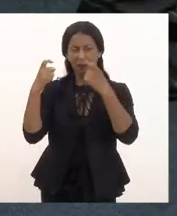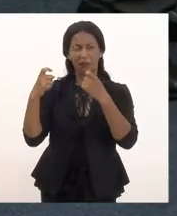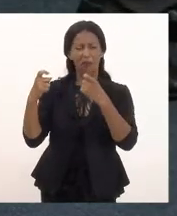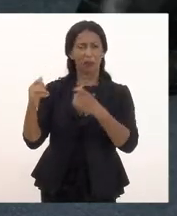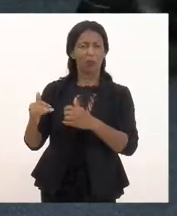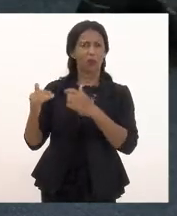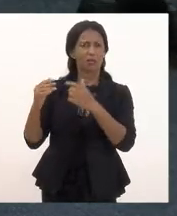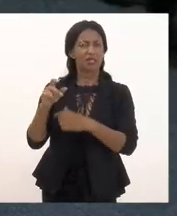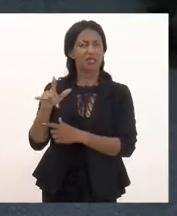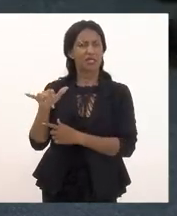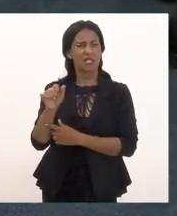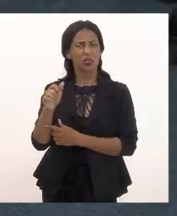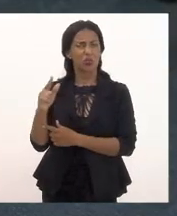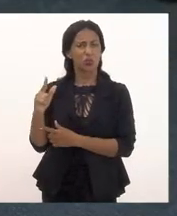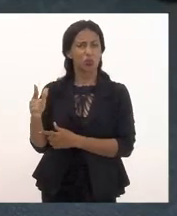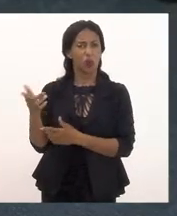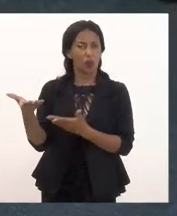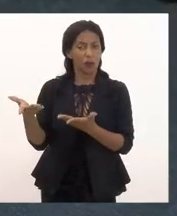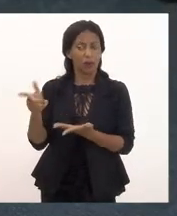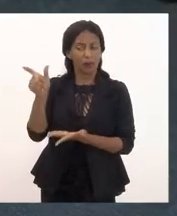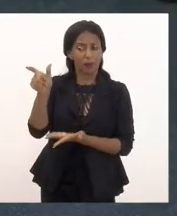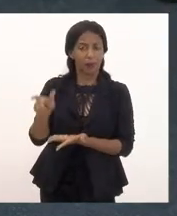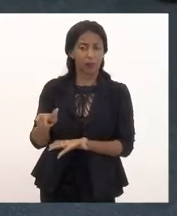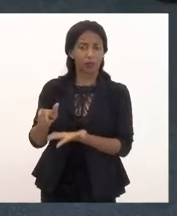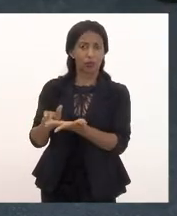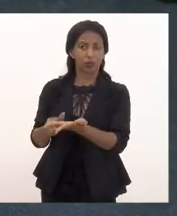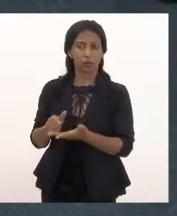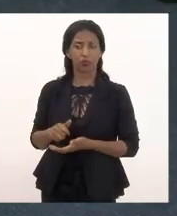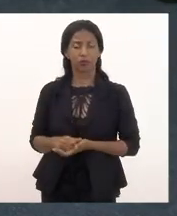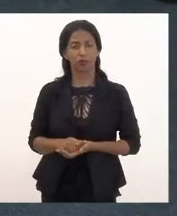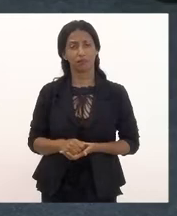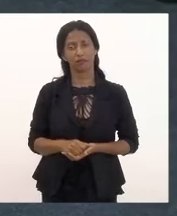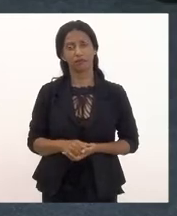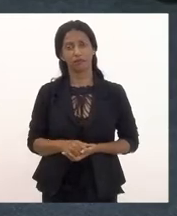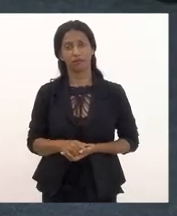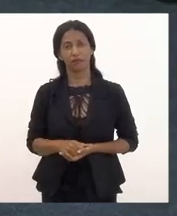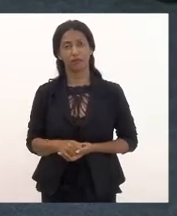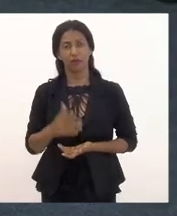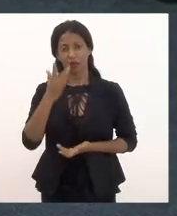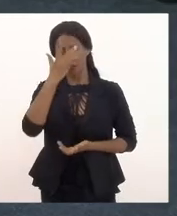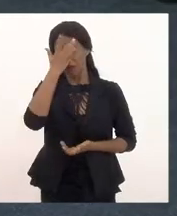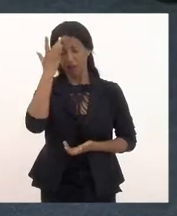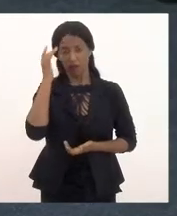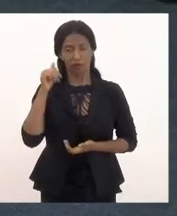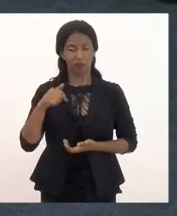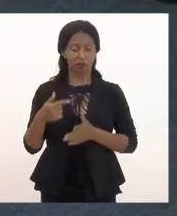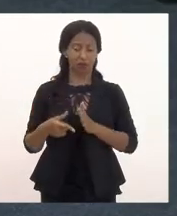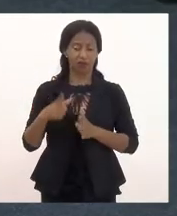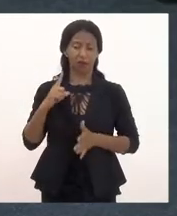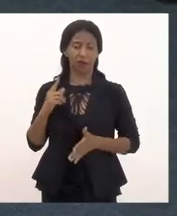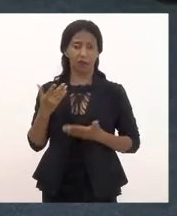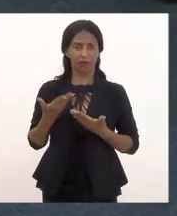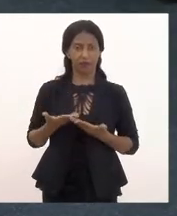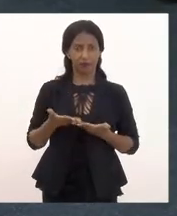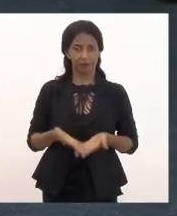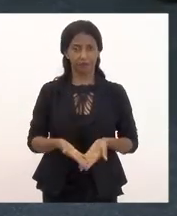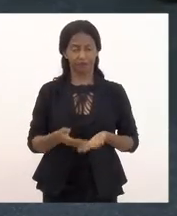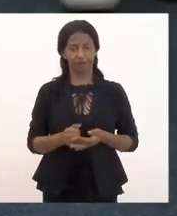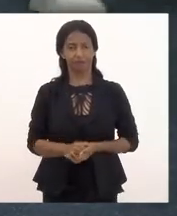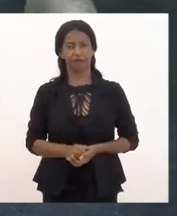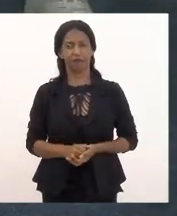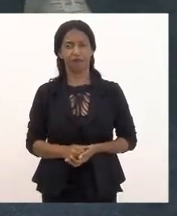sexuais, inclusive, né, a postura de pessoas que aqui me antecederam.